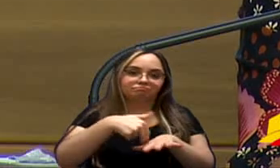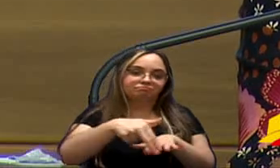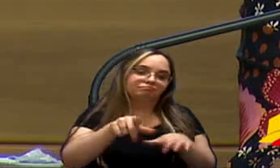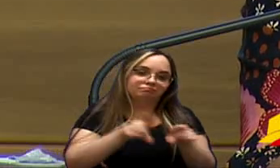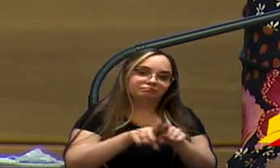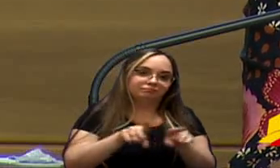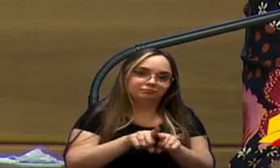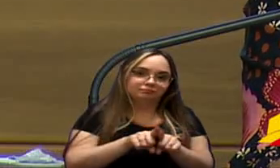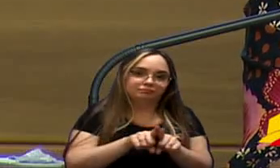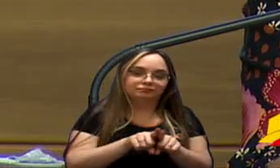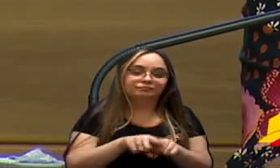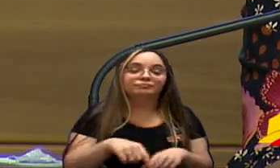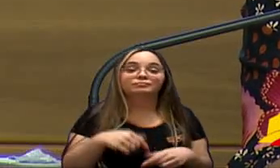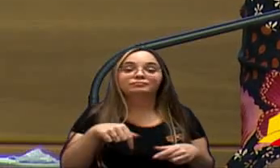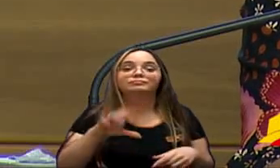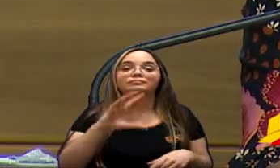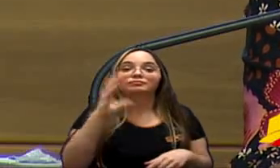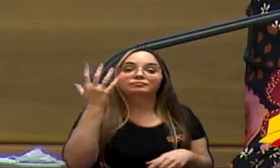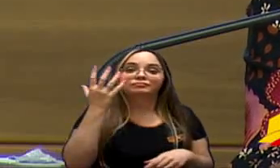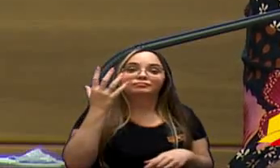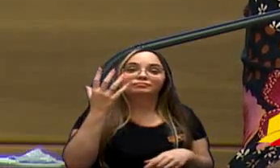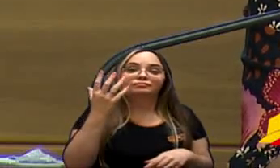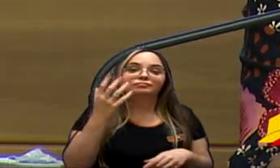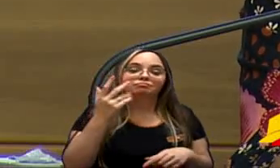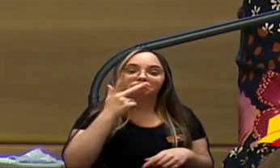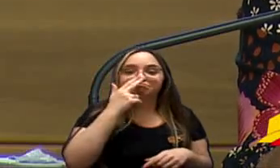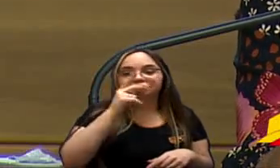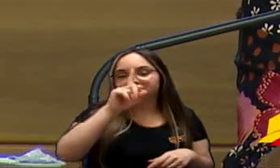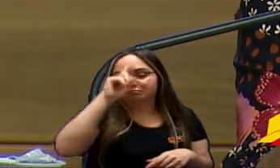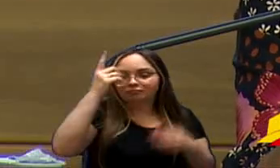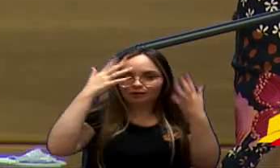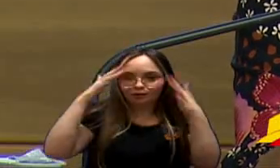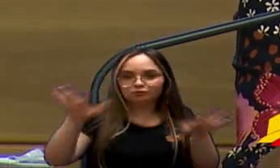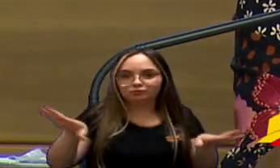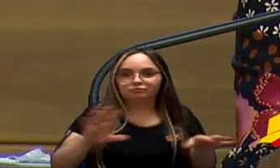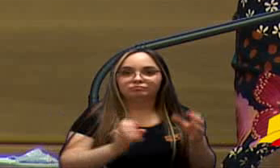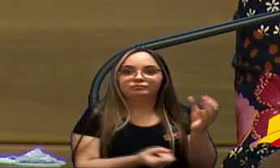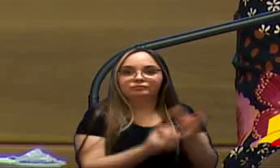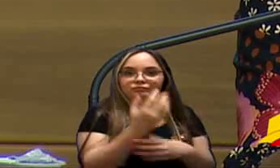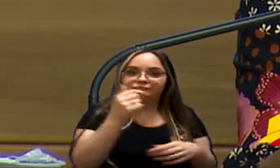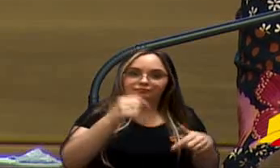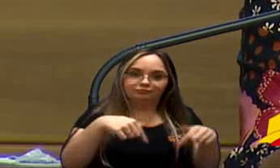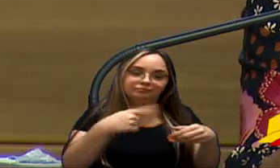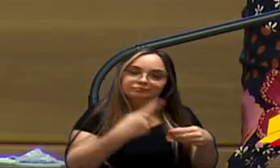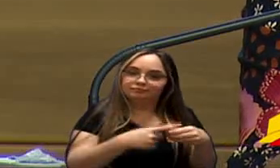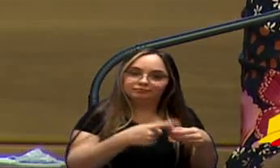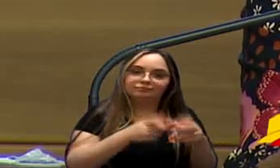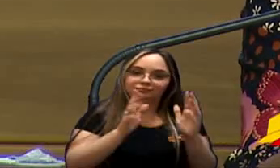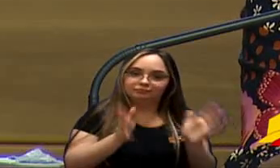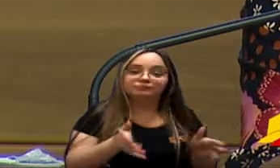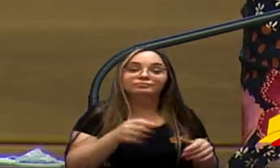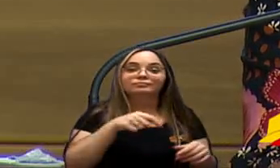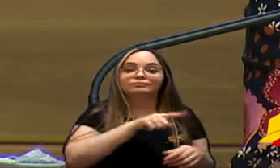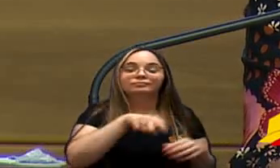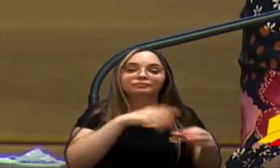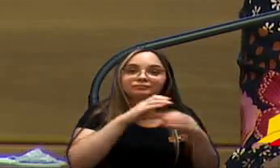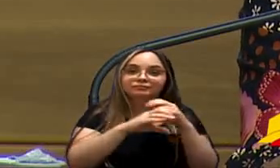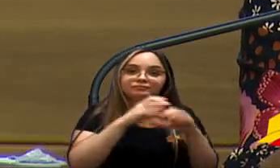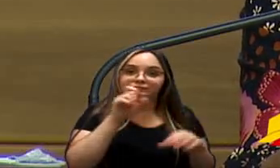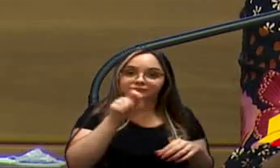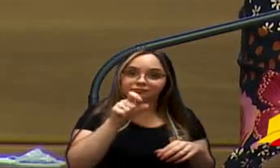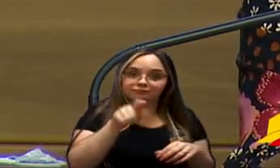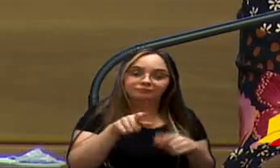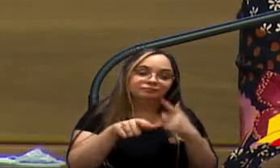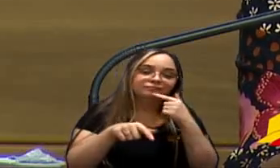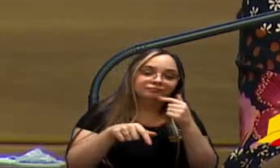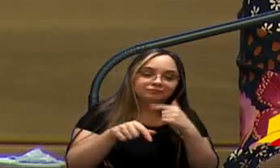pedestre. E isso acontece de maneira até natural, desde que ela surgiu na cidade. Essa comunicação azul-vermelho